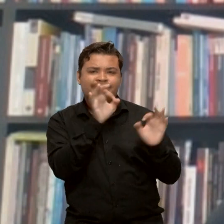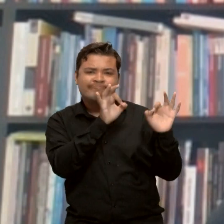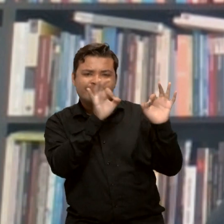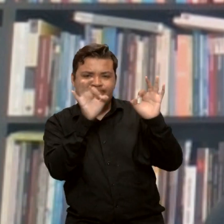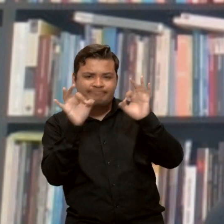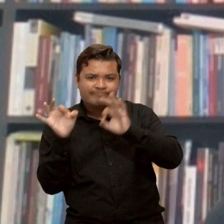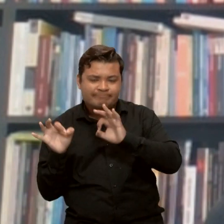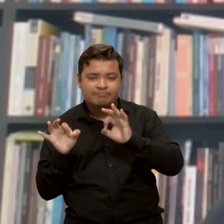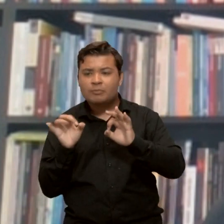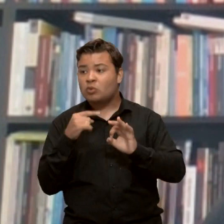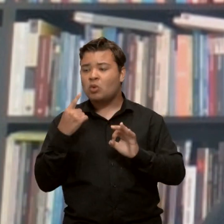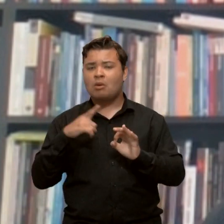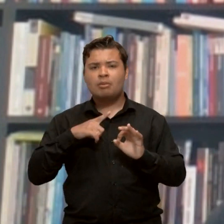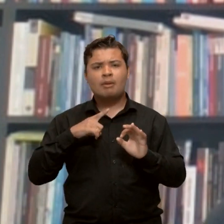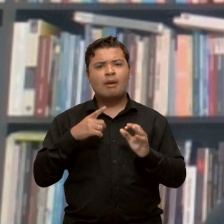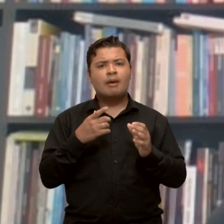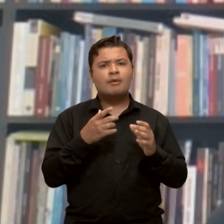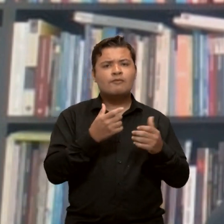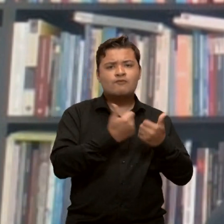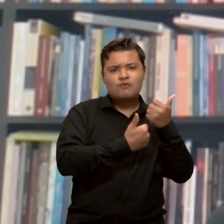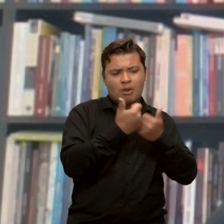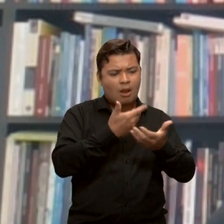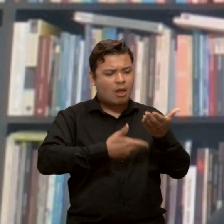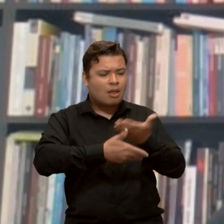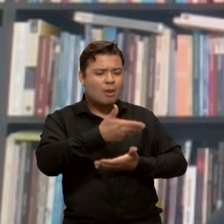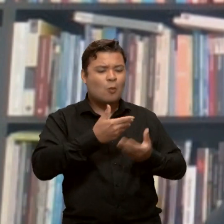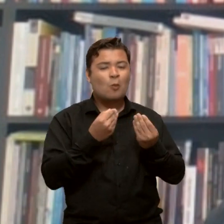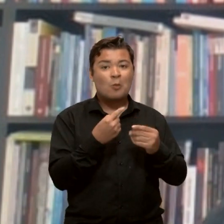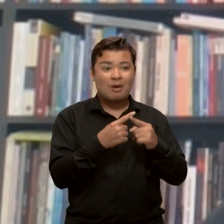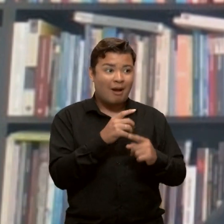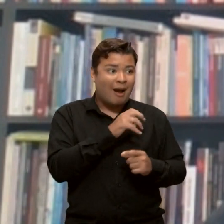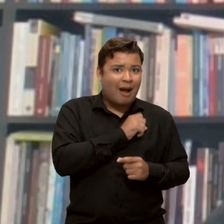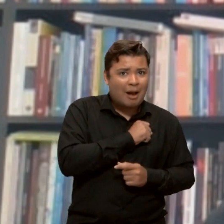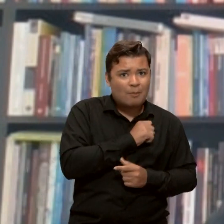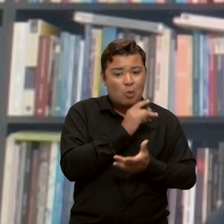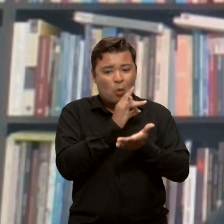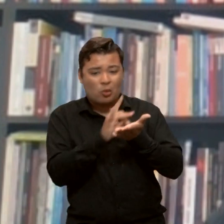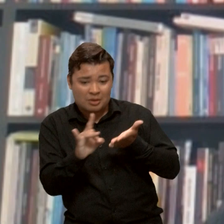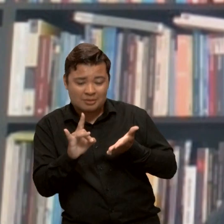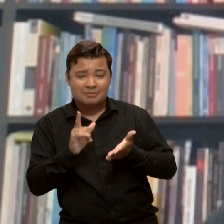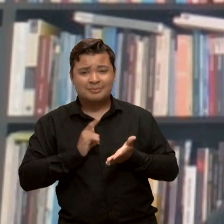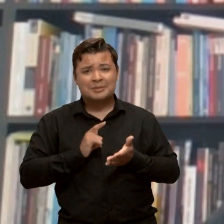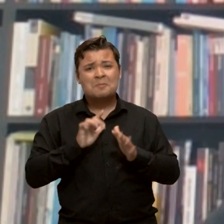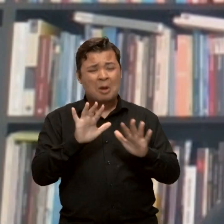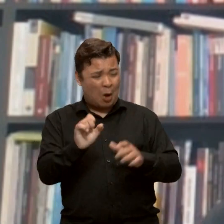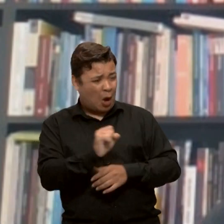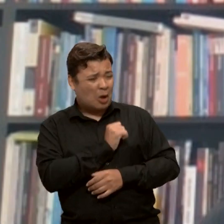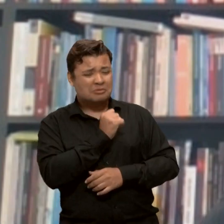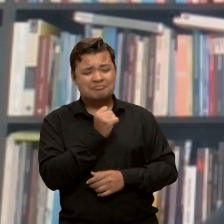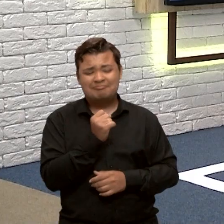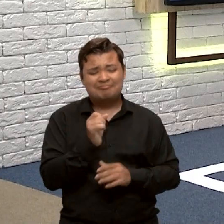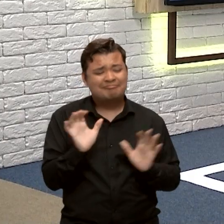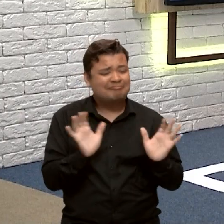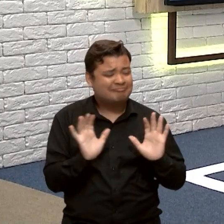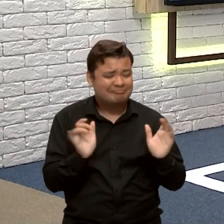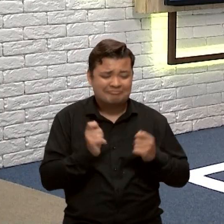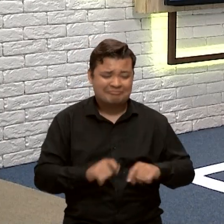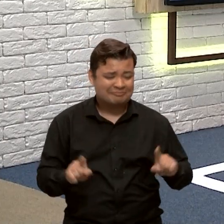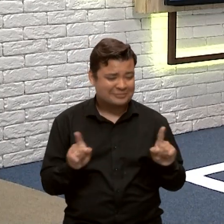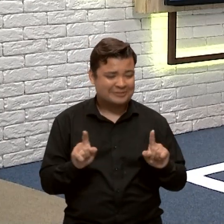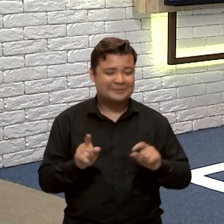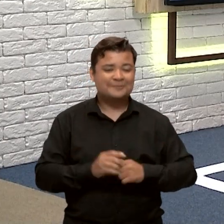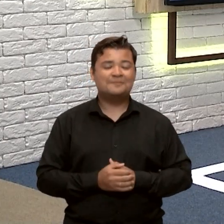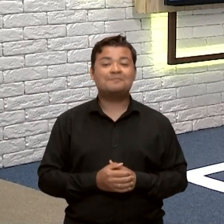relação com o futebol, porque a gente ama tanto e odeia tanto, porque às vezes não é necessário odiar também. E,